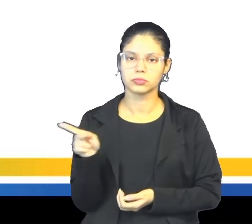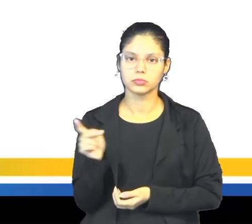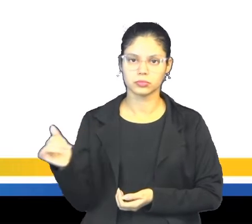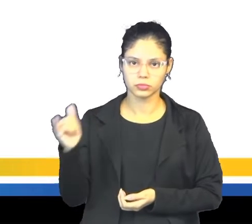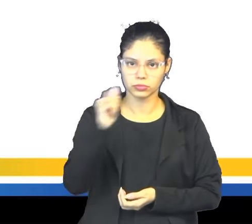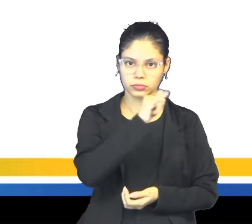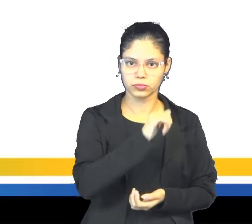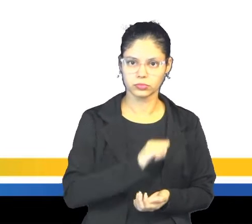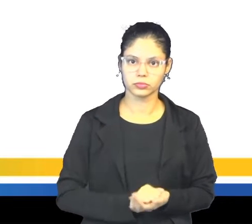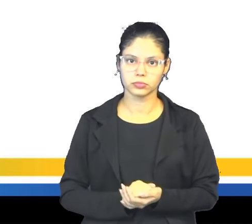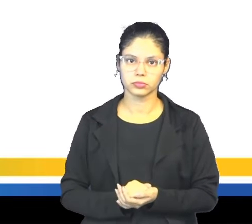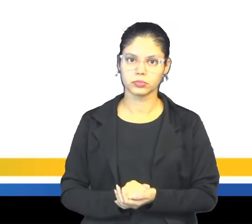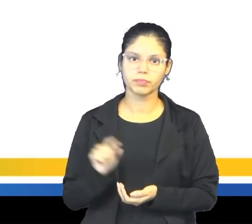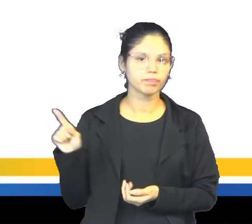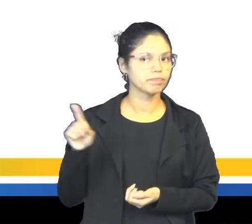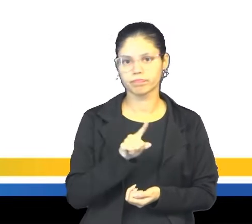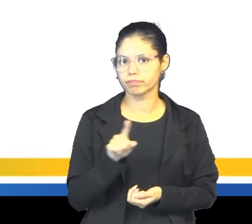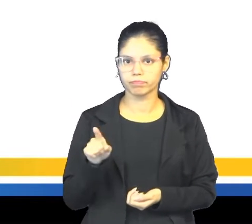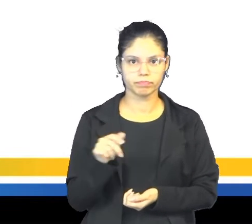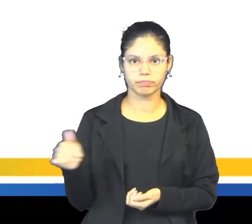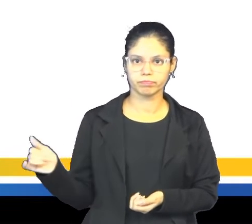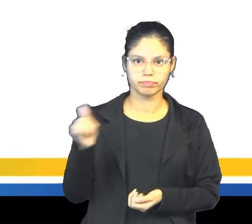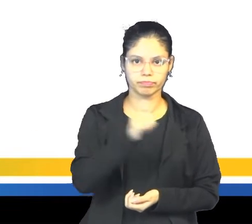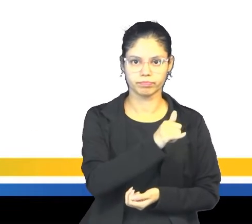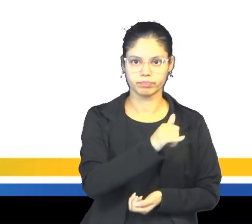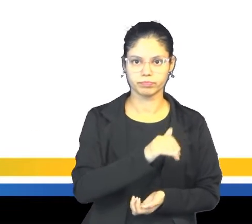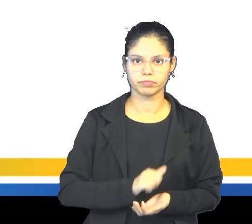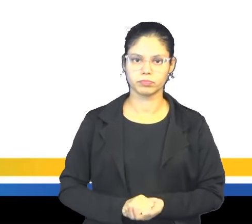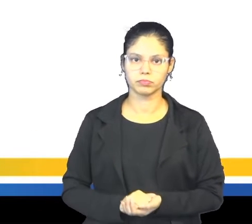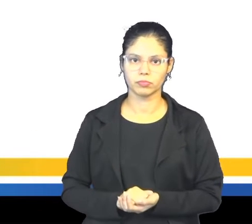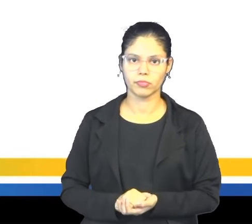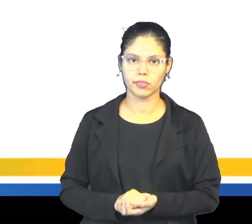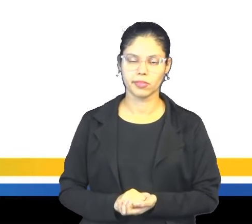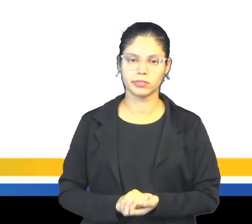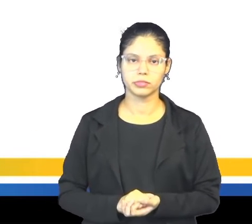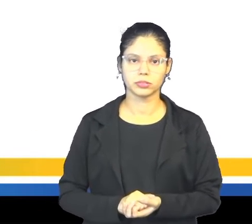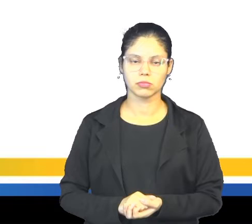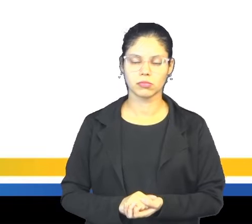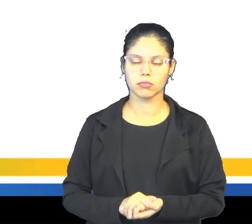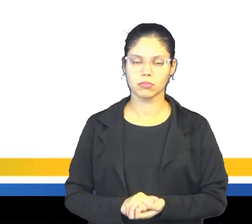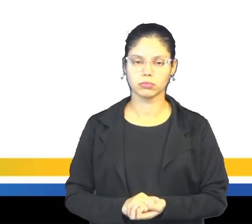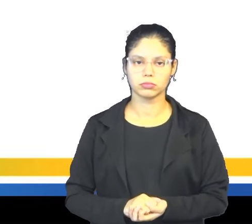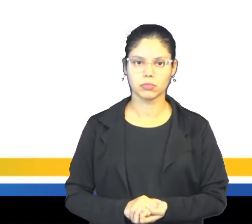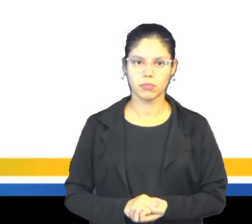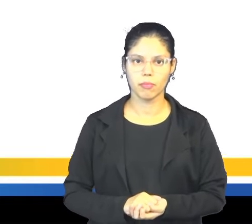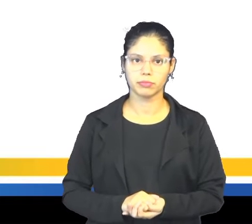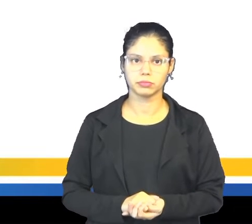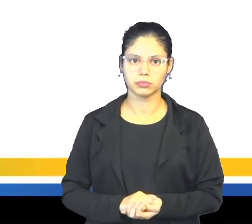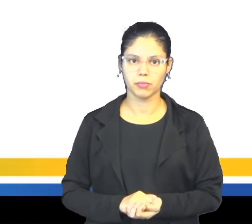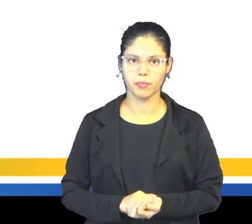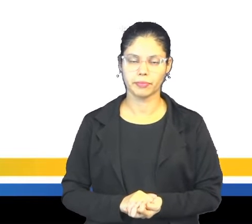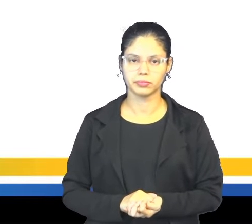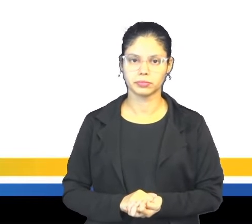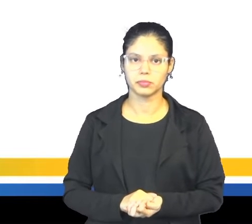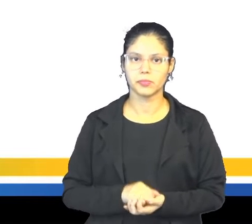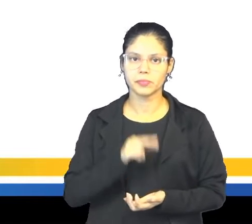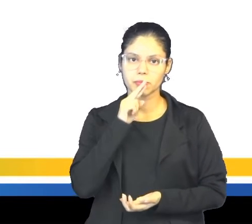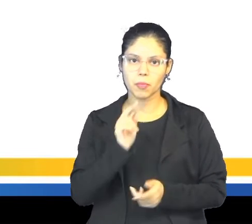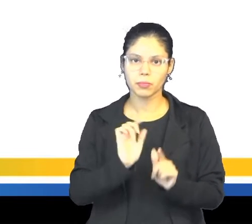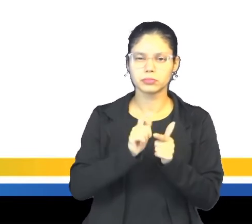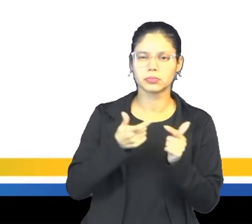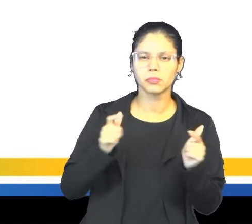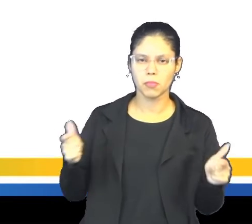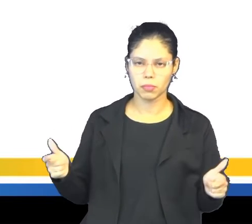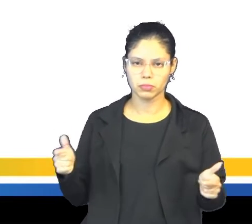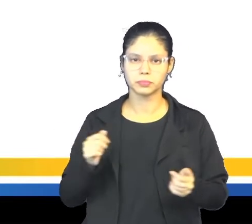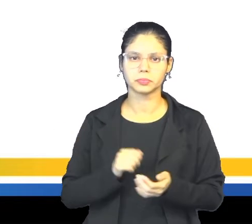Ou então, no, they won't, não, eles não vão, né? Long answers são respostas mais longas,